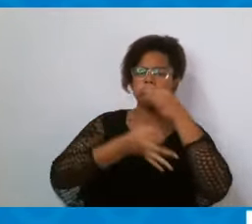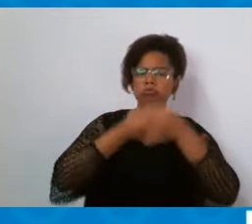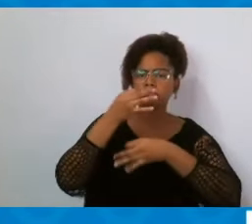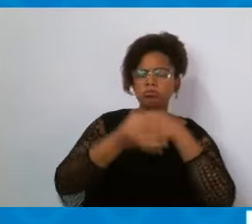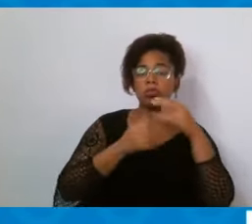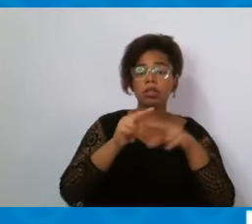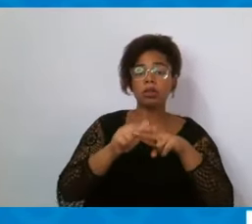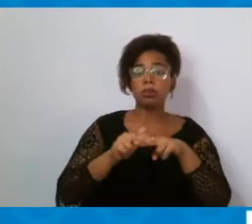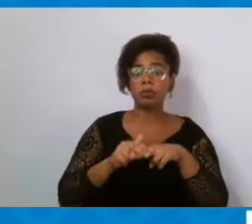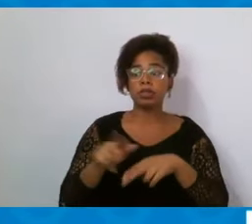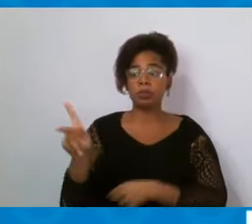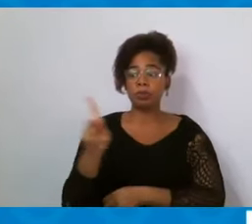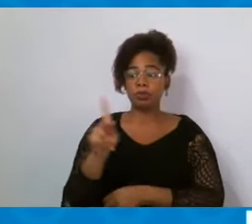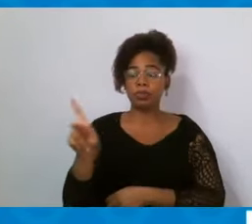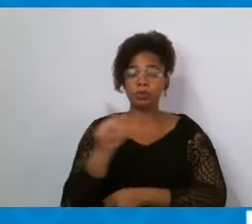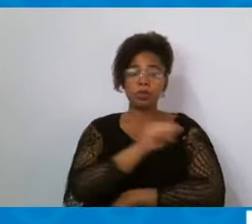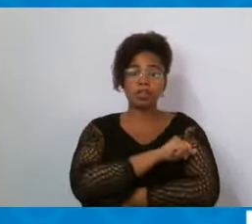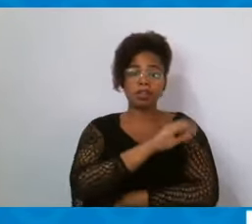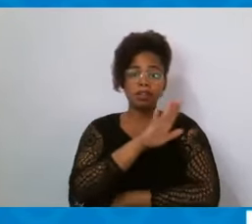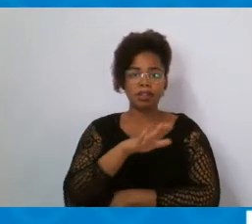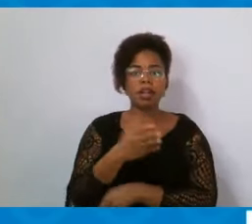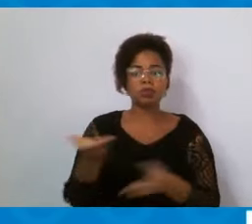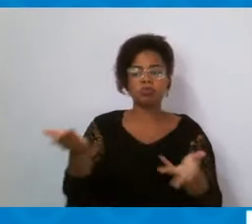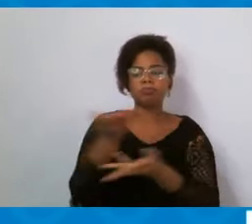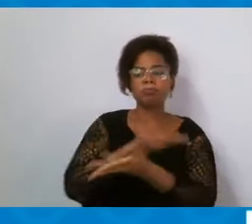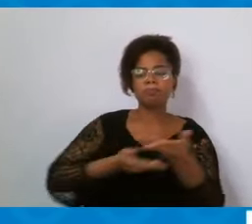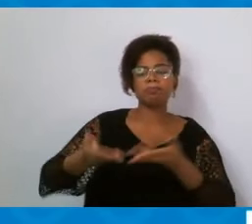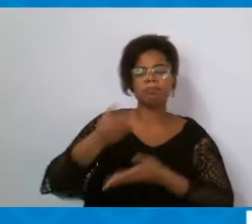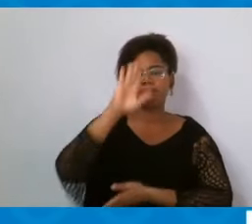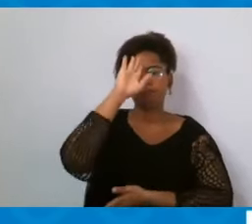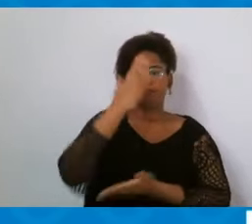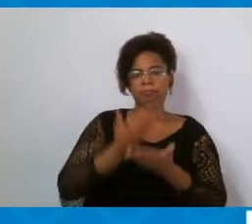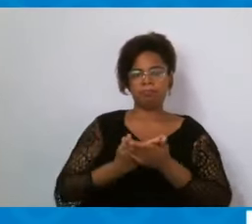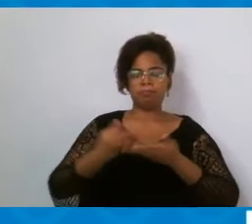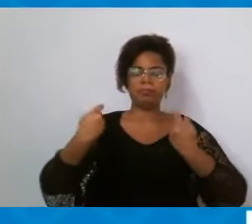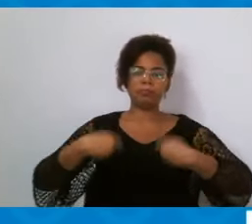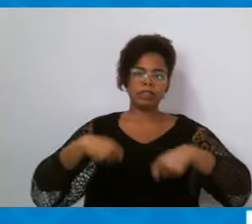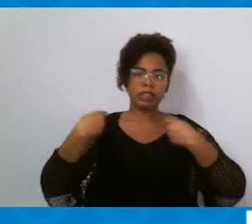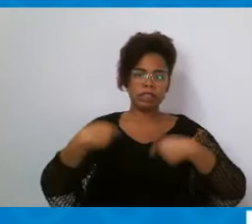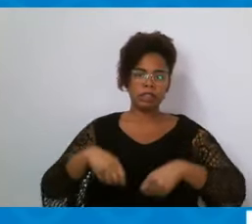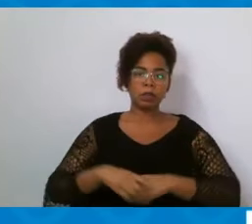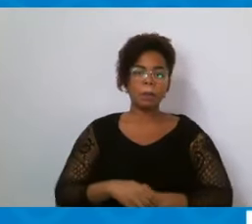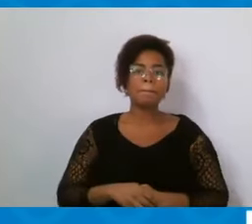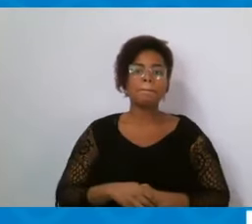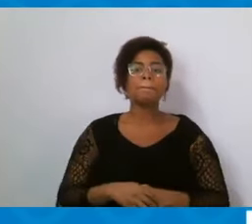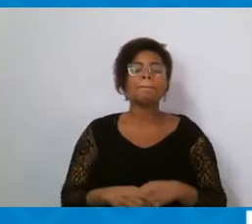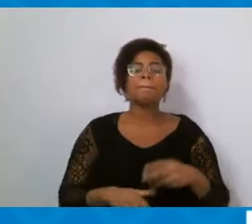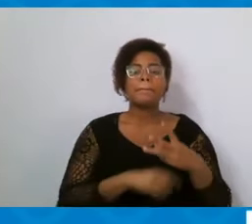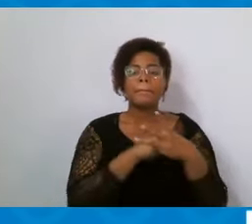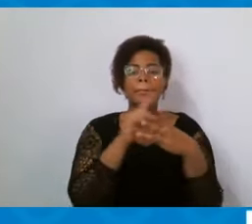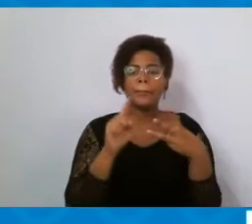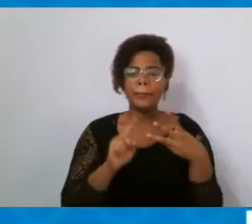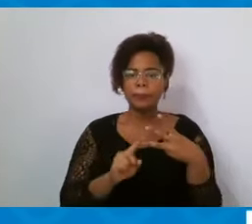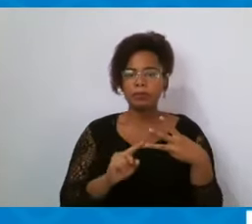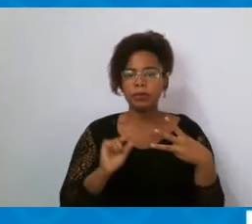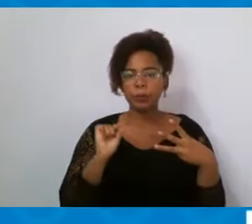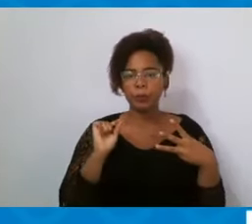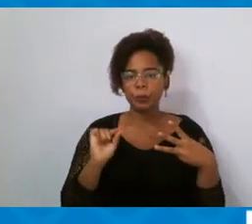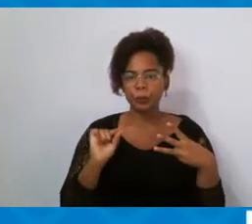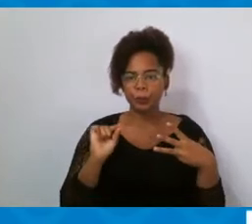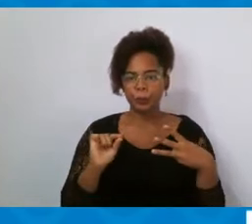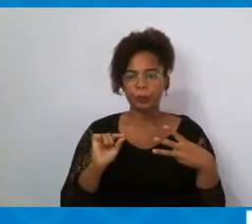fundar essa confiança dentro da escola. Terceira camada ou dimensão é a